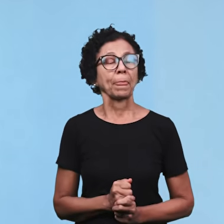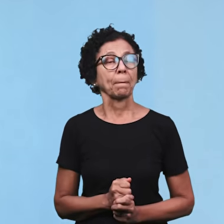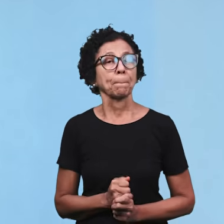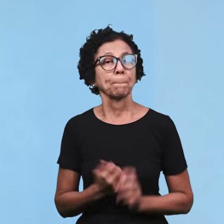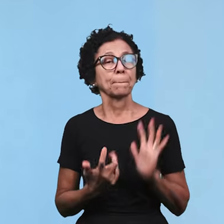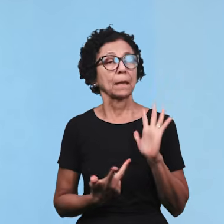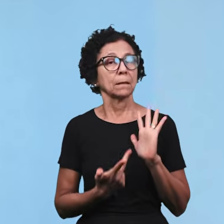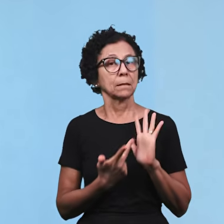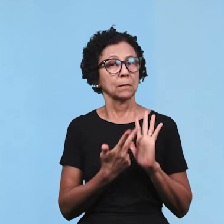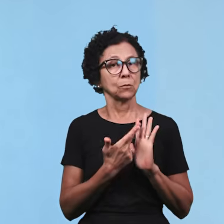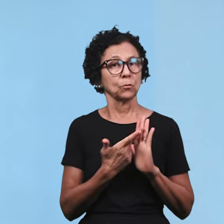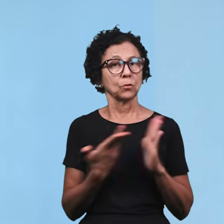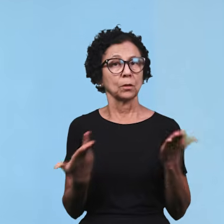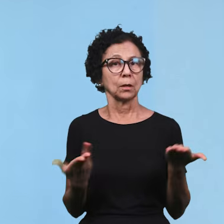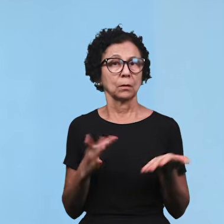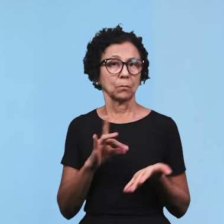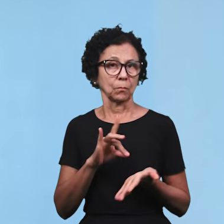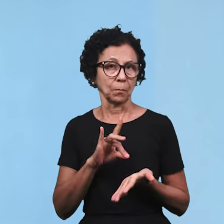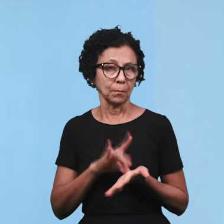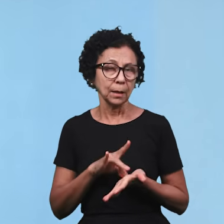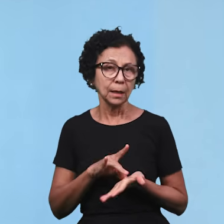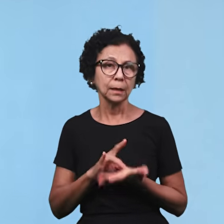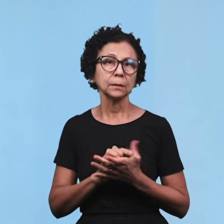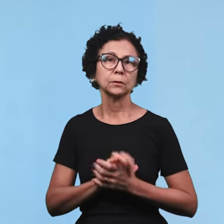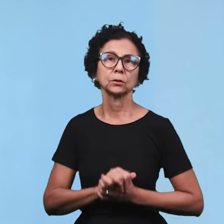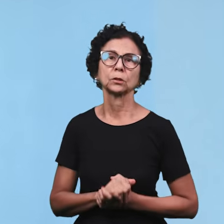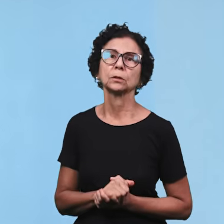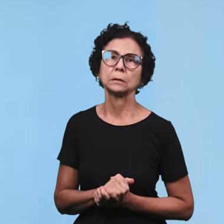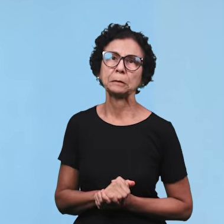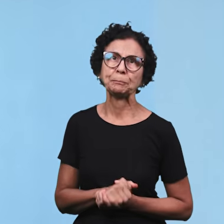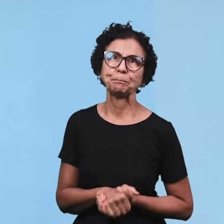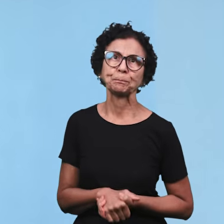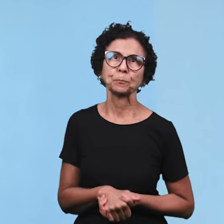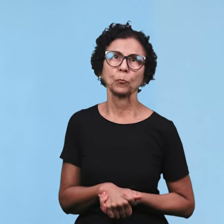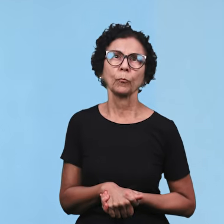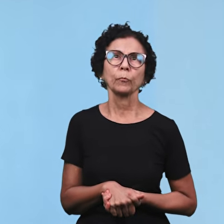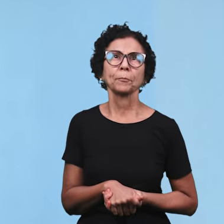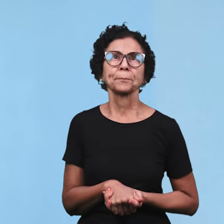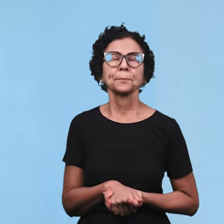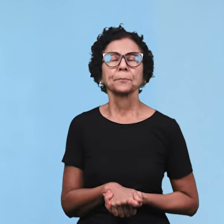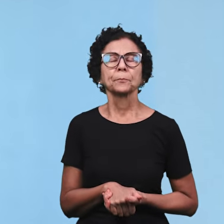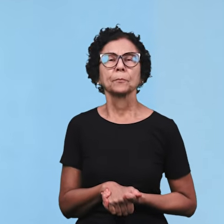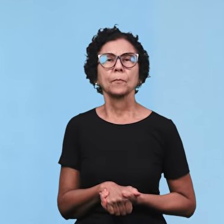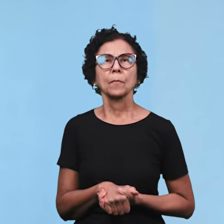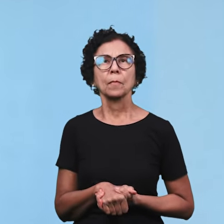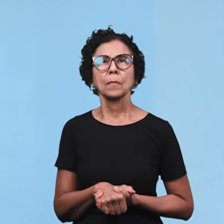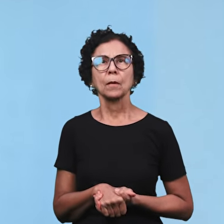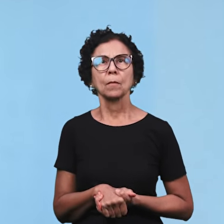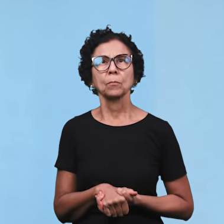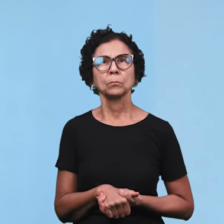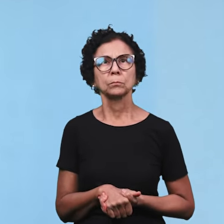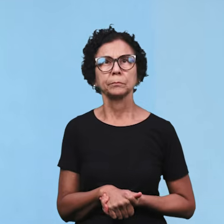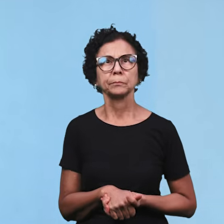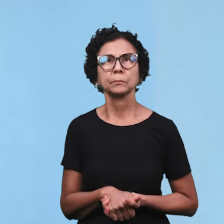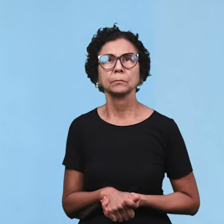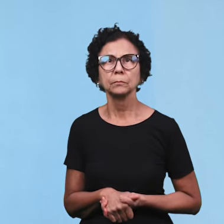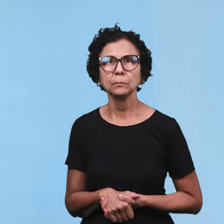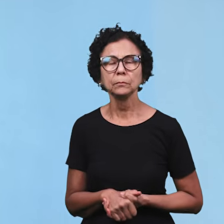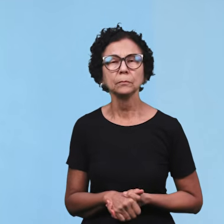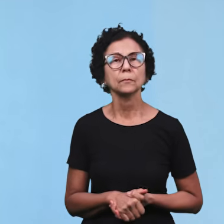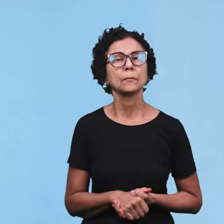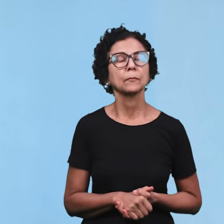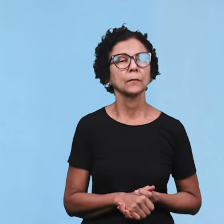avanços assim que a gente tem feito no nosso modo da cirurgia de operar mesmo, eu tenho feito sempre com a presença